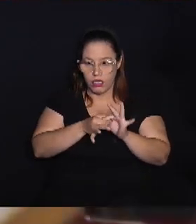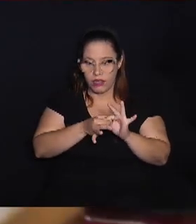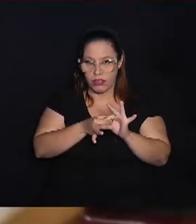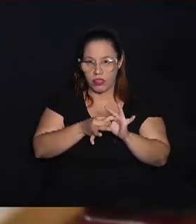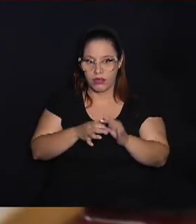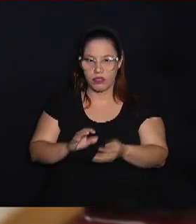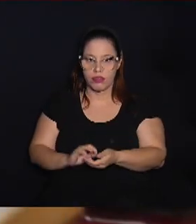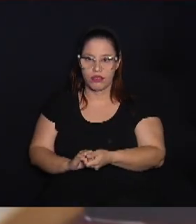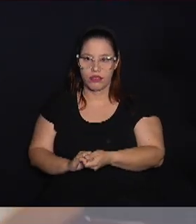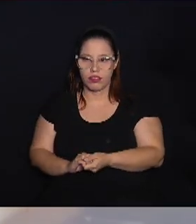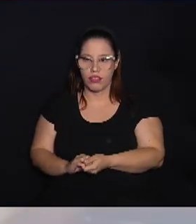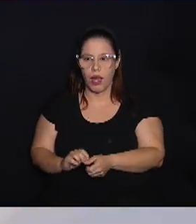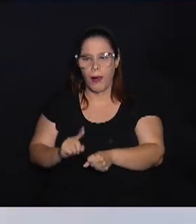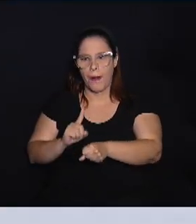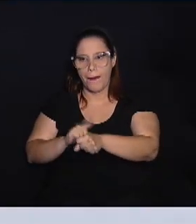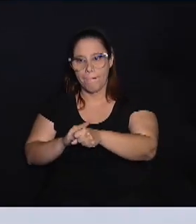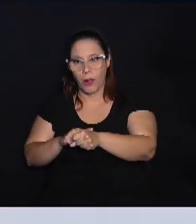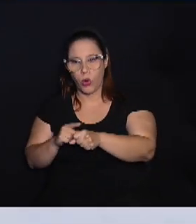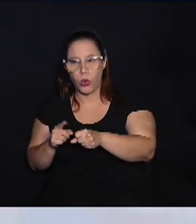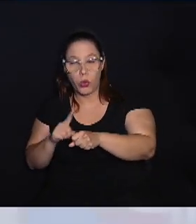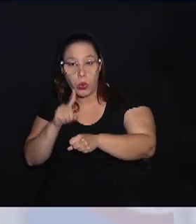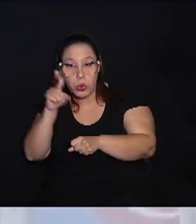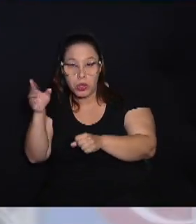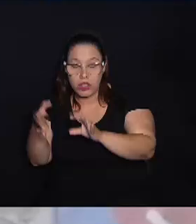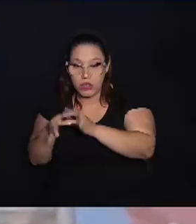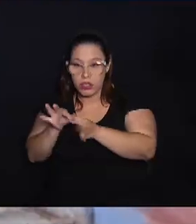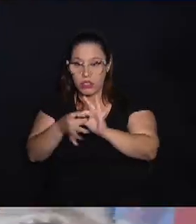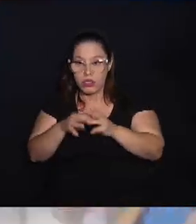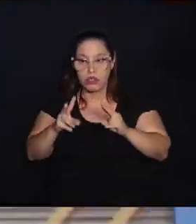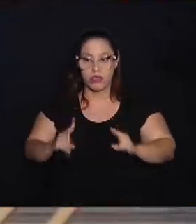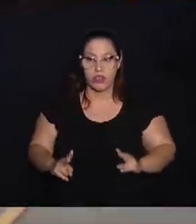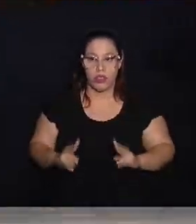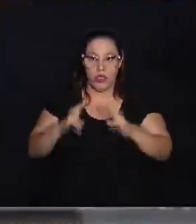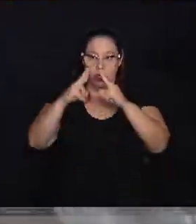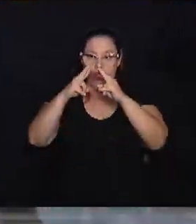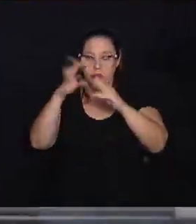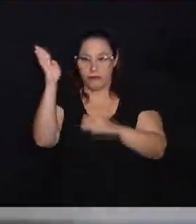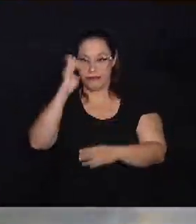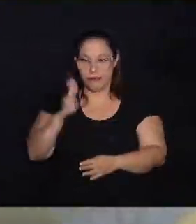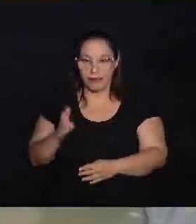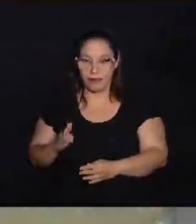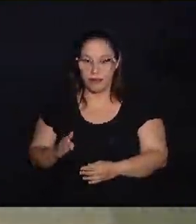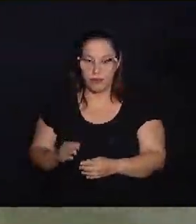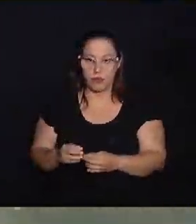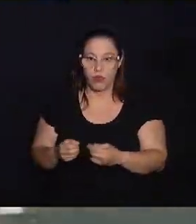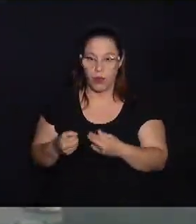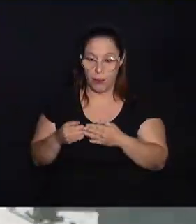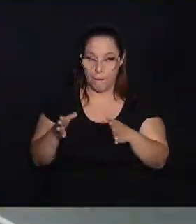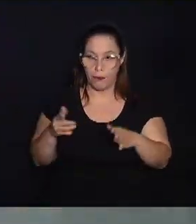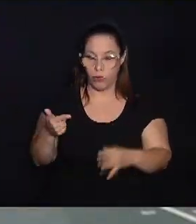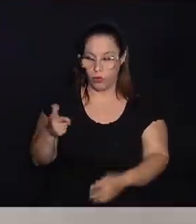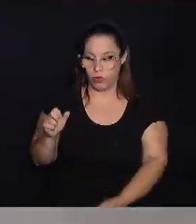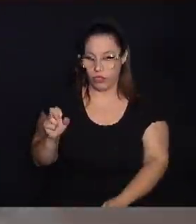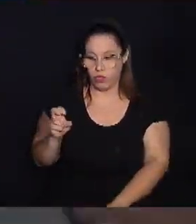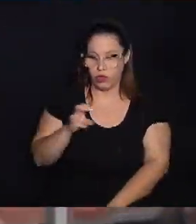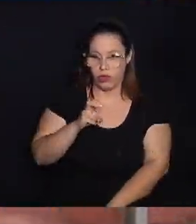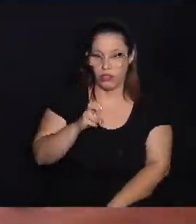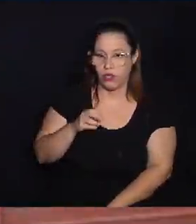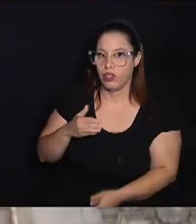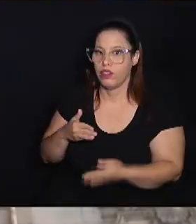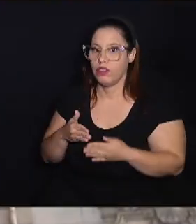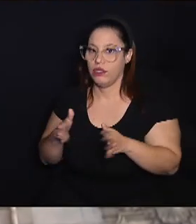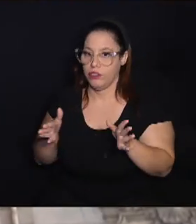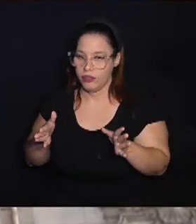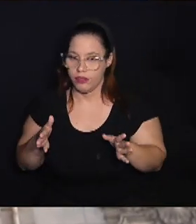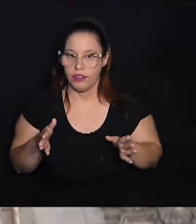Há poucos dias das Olimpíadas de Paris, o Brasil já ultrapassa a marca de 275 classificados para